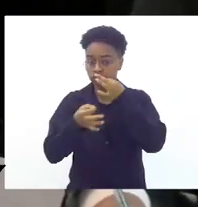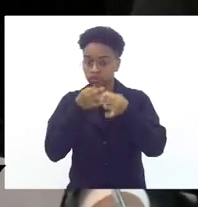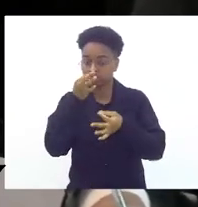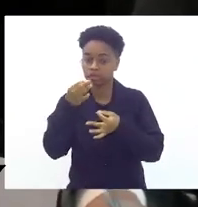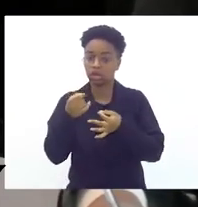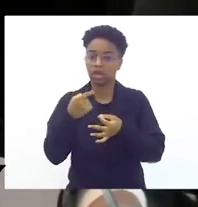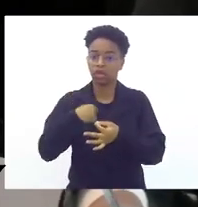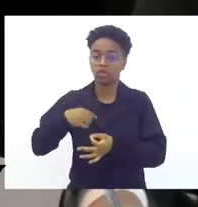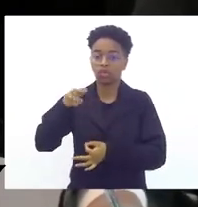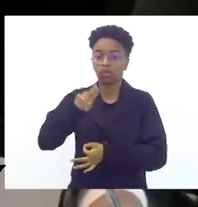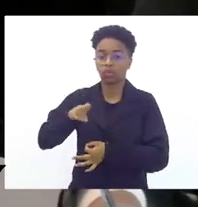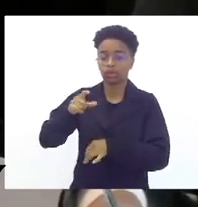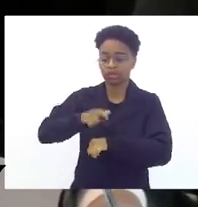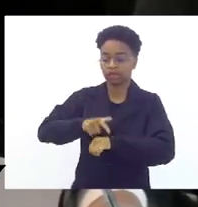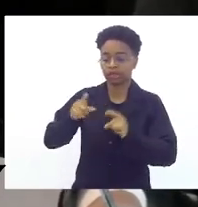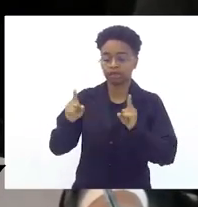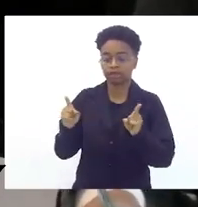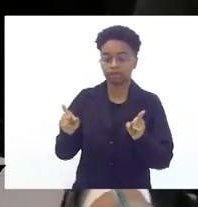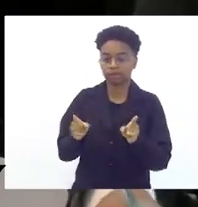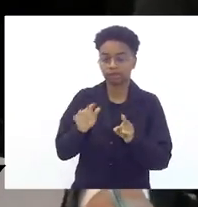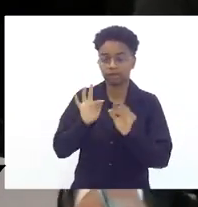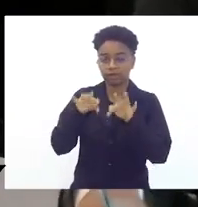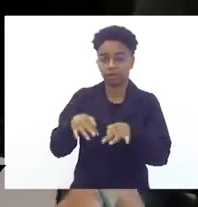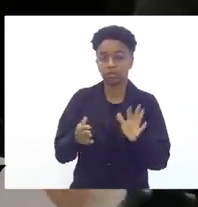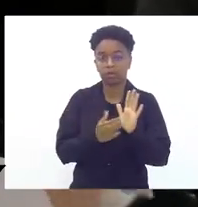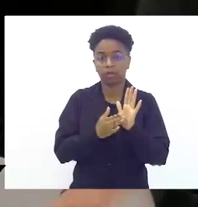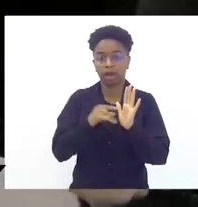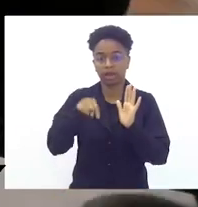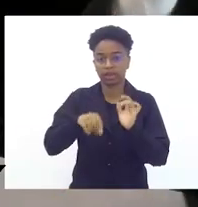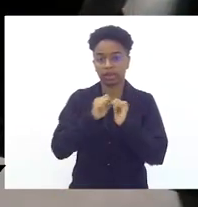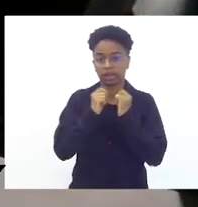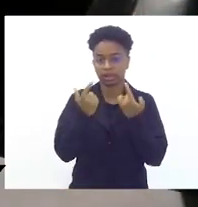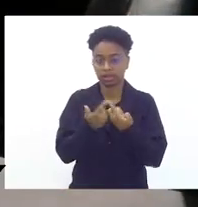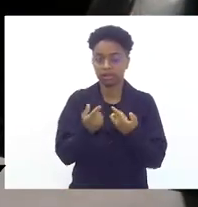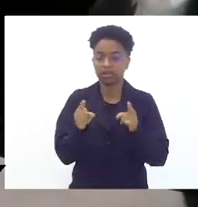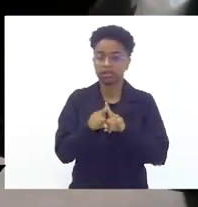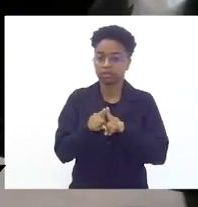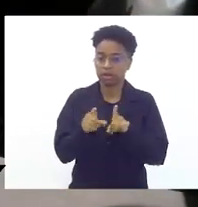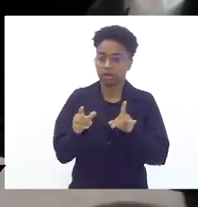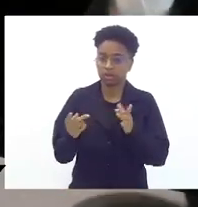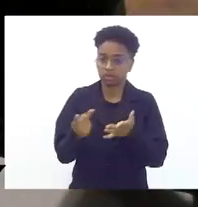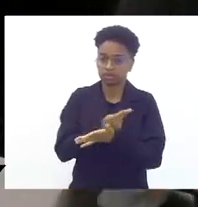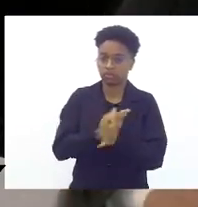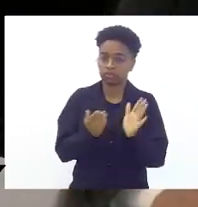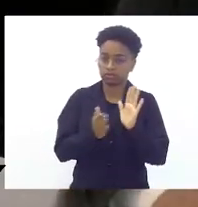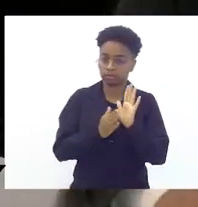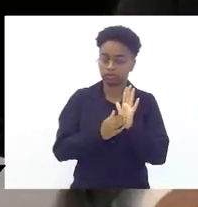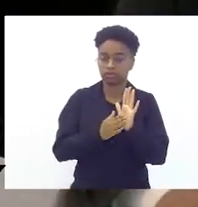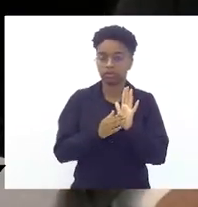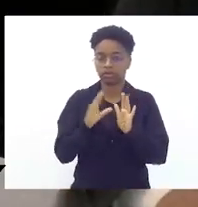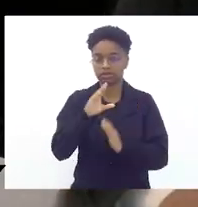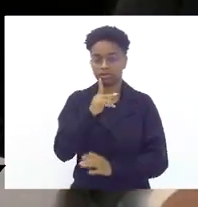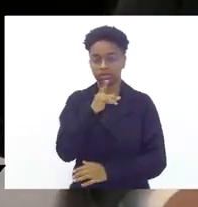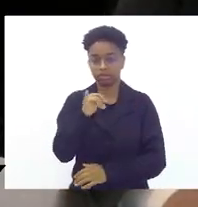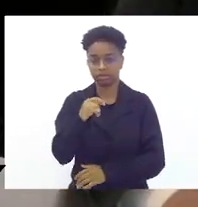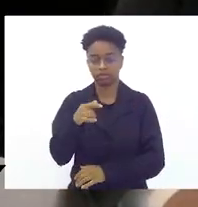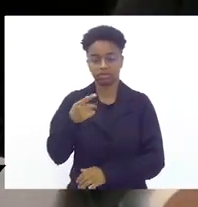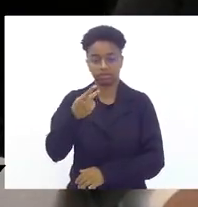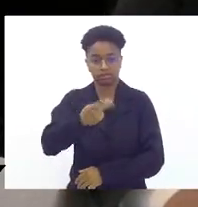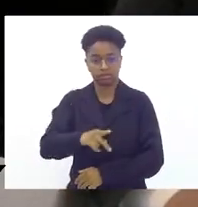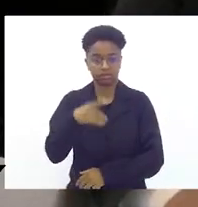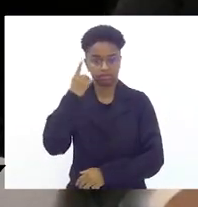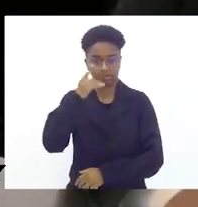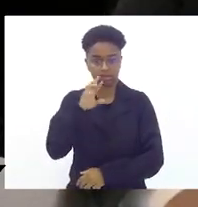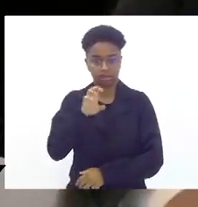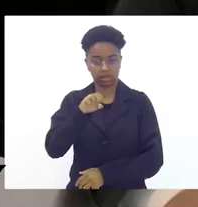uso meu tempo final aqui para poder propor alérgico como propus na CPI da convocada pela deputada Renata